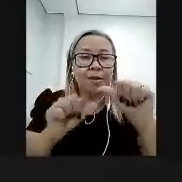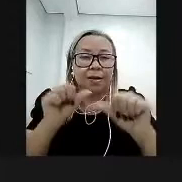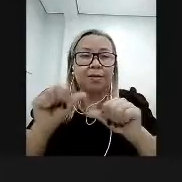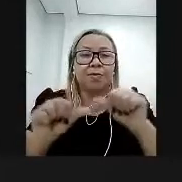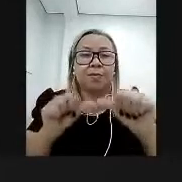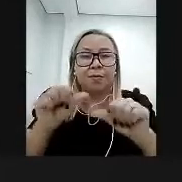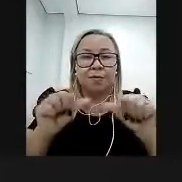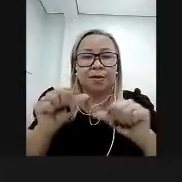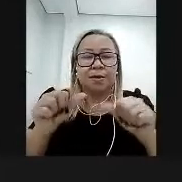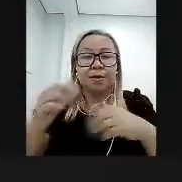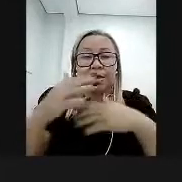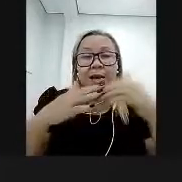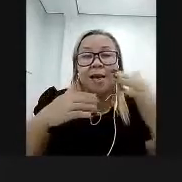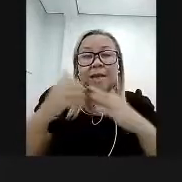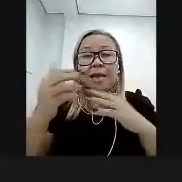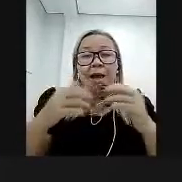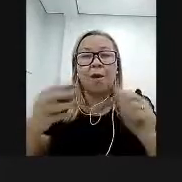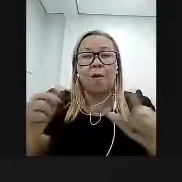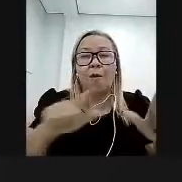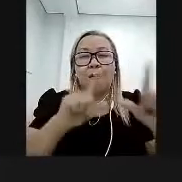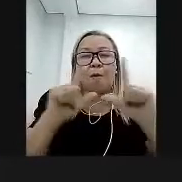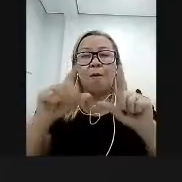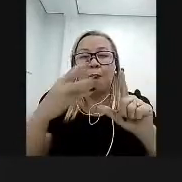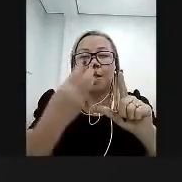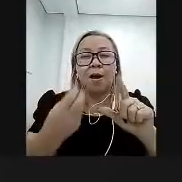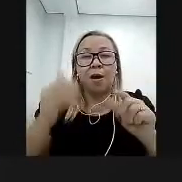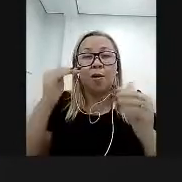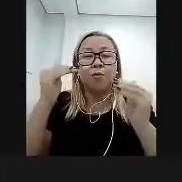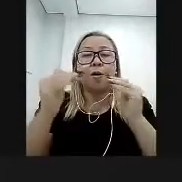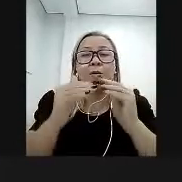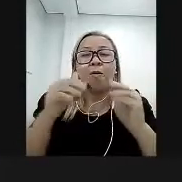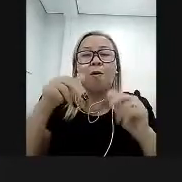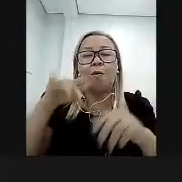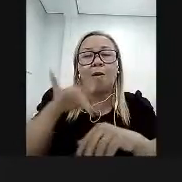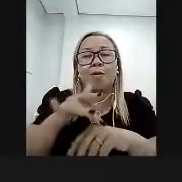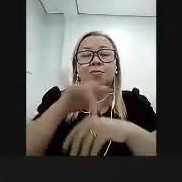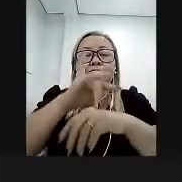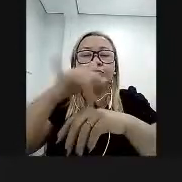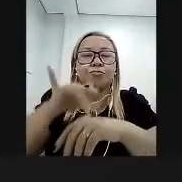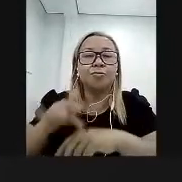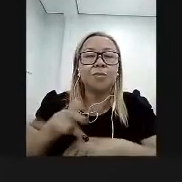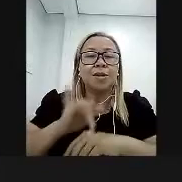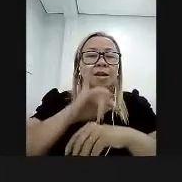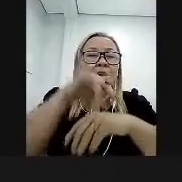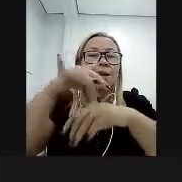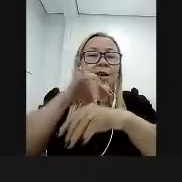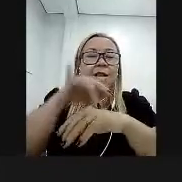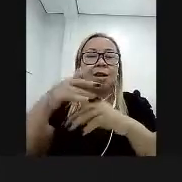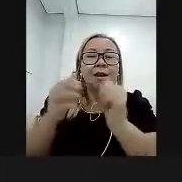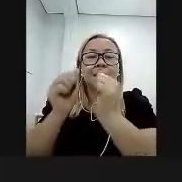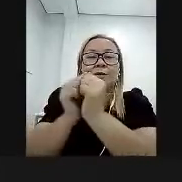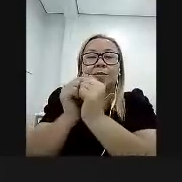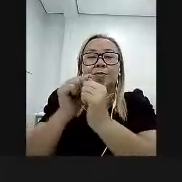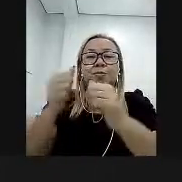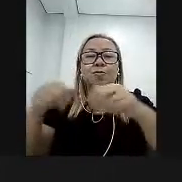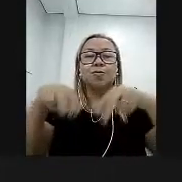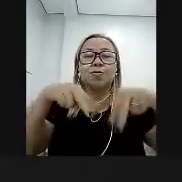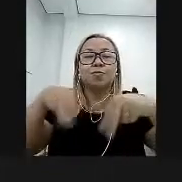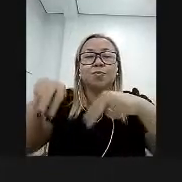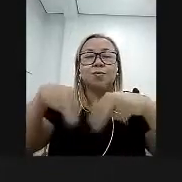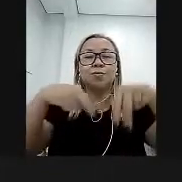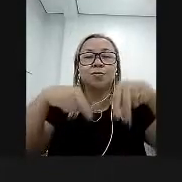da obra decorre de um acordo. Eu danço junto com você. Conforme eu danço, eu embalo, né, toda